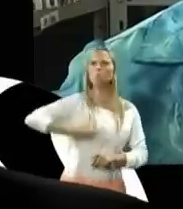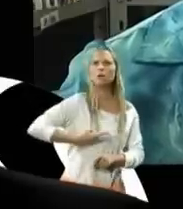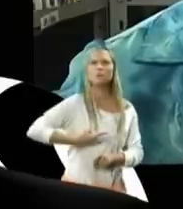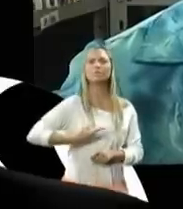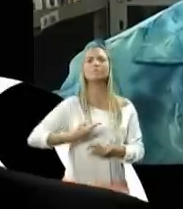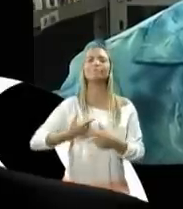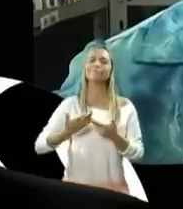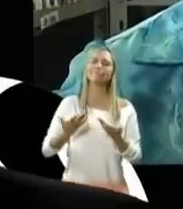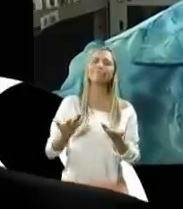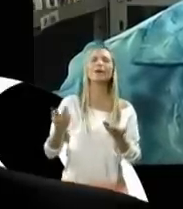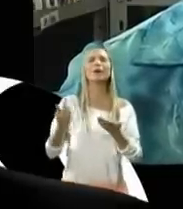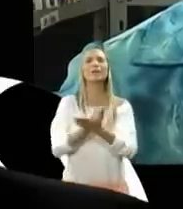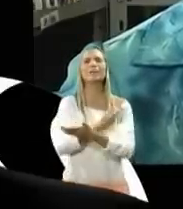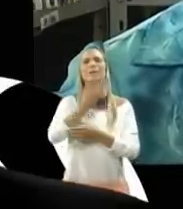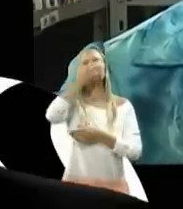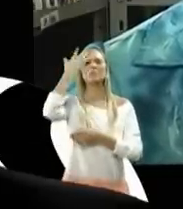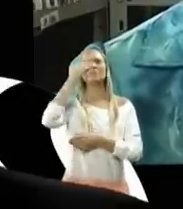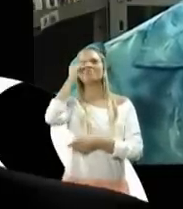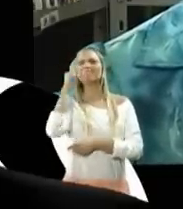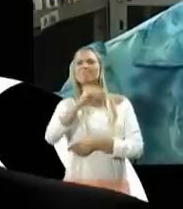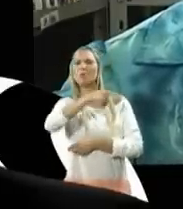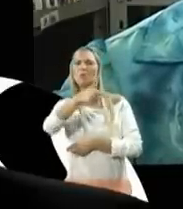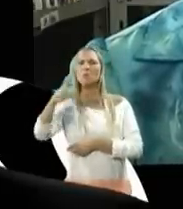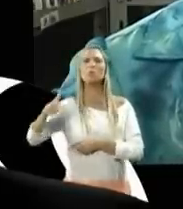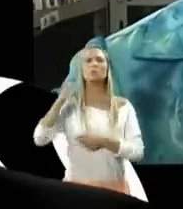expropriação da capacidade do outro de decidir.